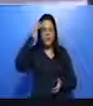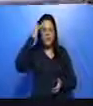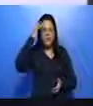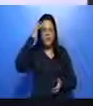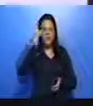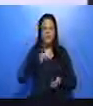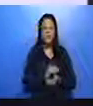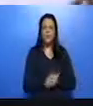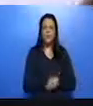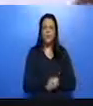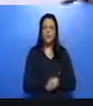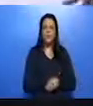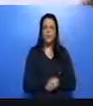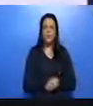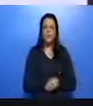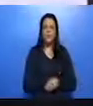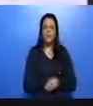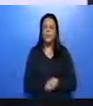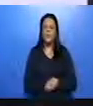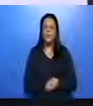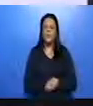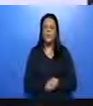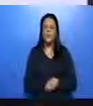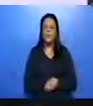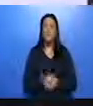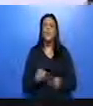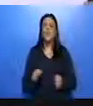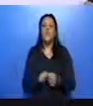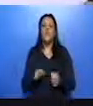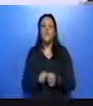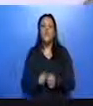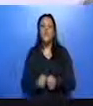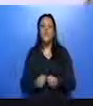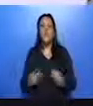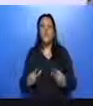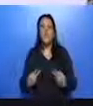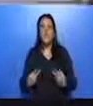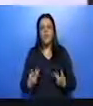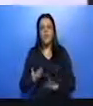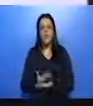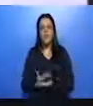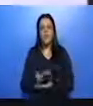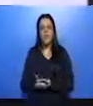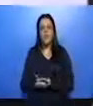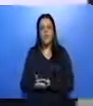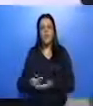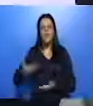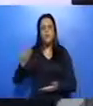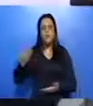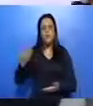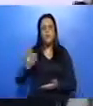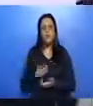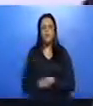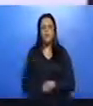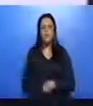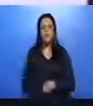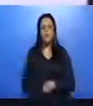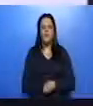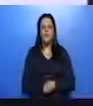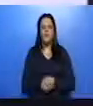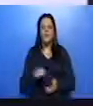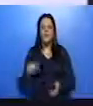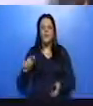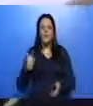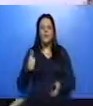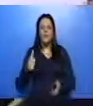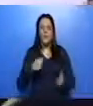Bom, vou fazer a mesma coisa como na aula anterior, quando nós vimos a subjetiva. Vou ler o exemplo e